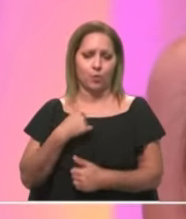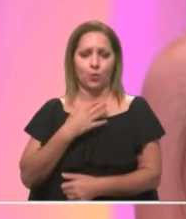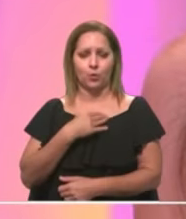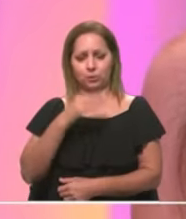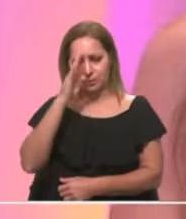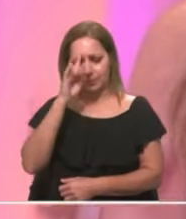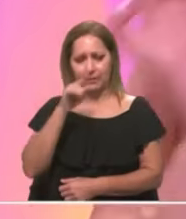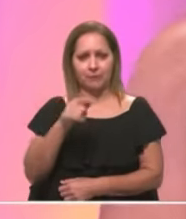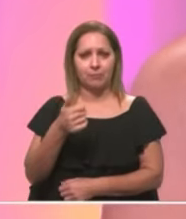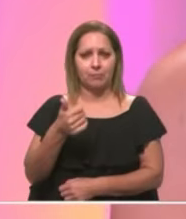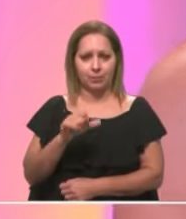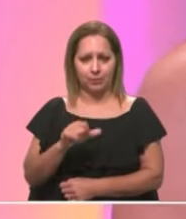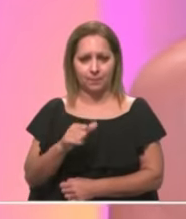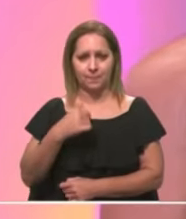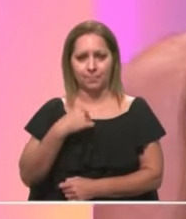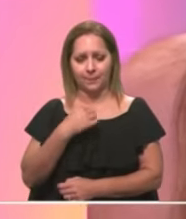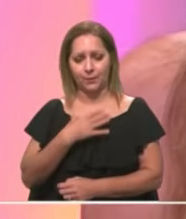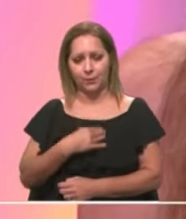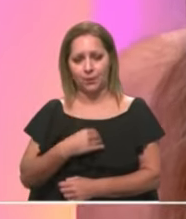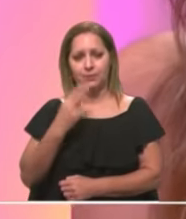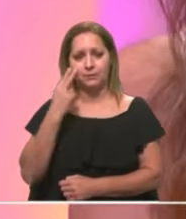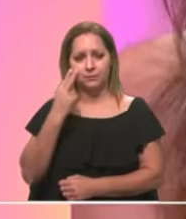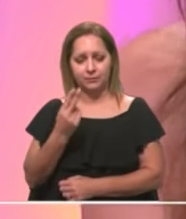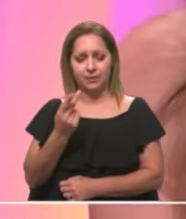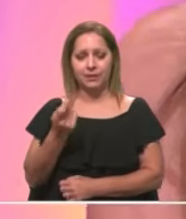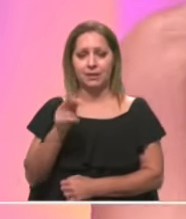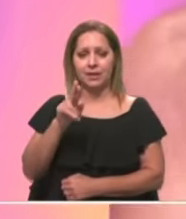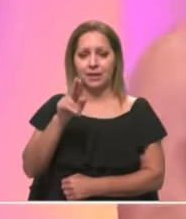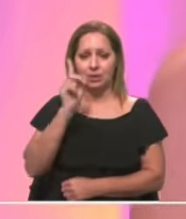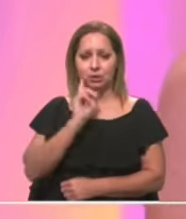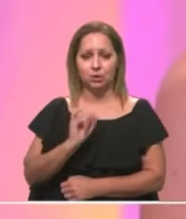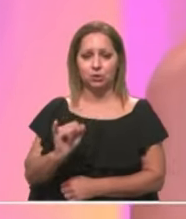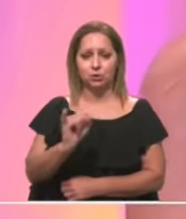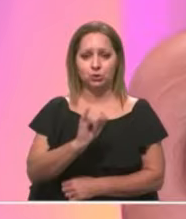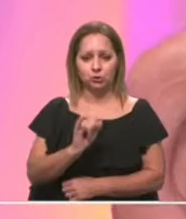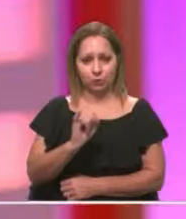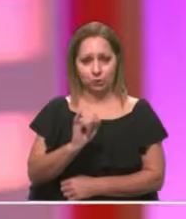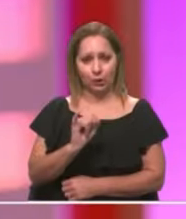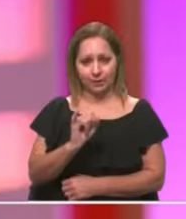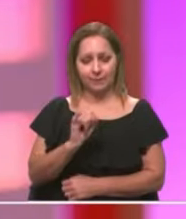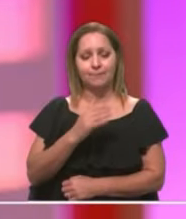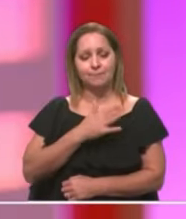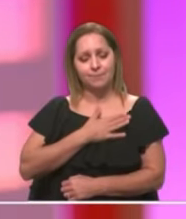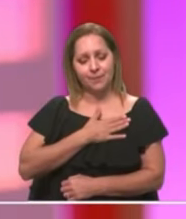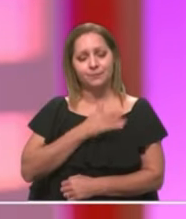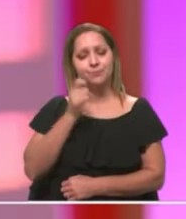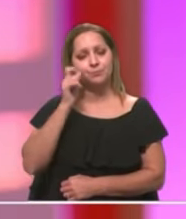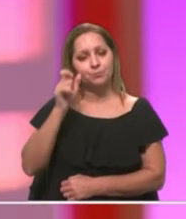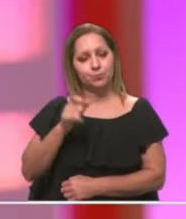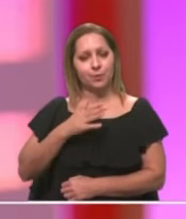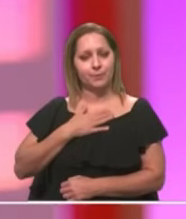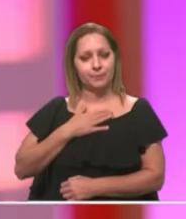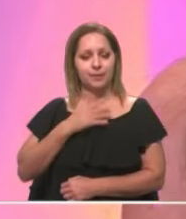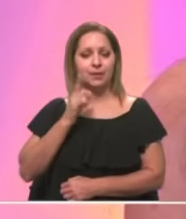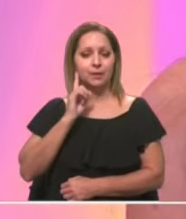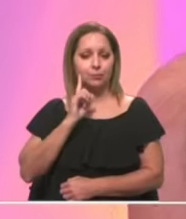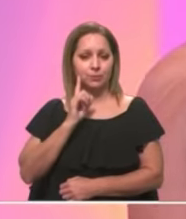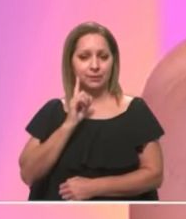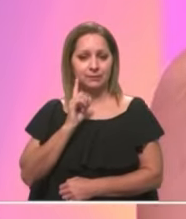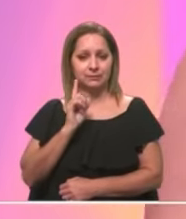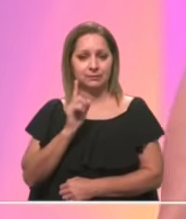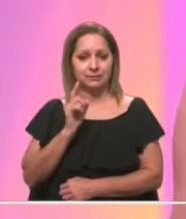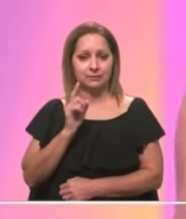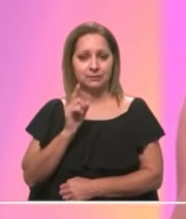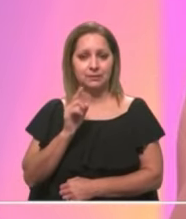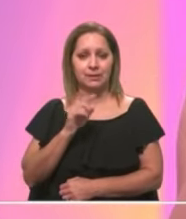gosto de saber como é que vai. Gosto muito de ver a minha ex-sogra, na verdade eu vou lá só para ver a minha ex-sogra, que era uma pessoa muito importante para mim e que foi a